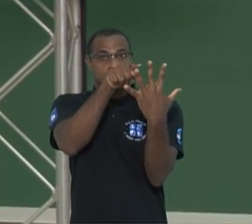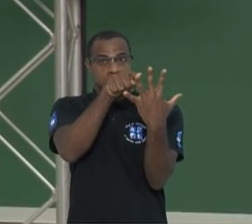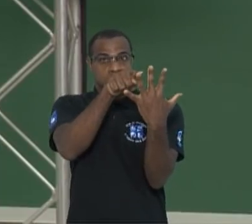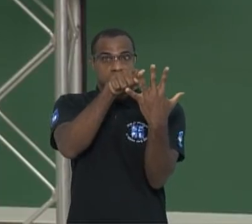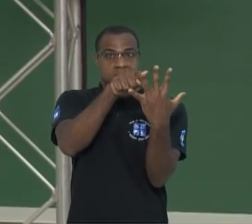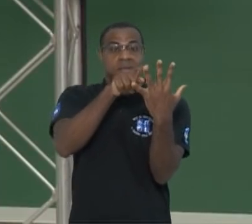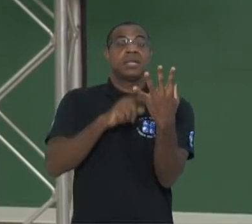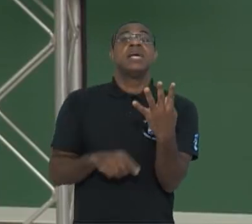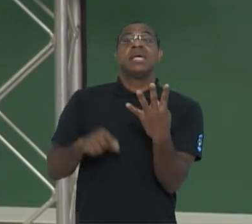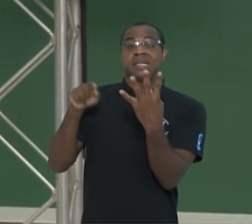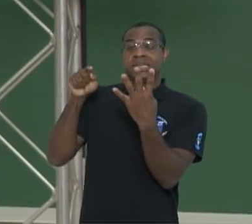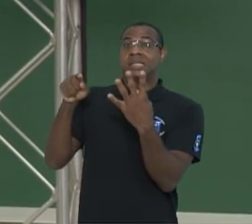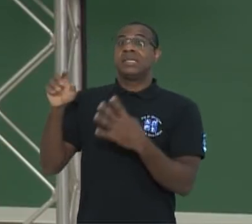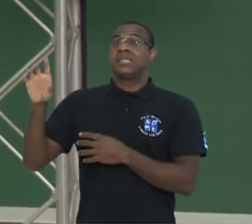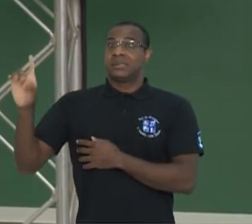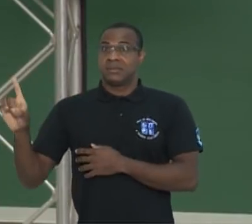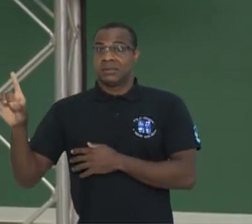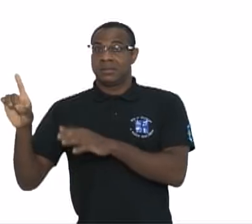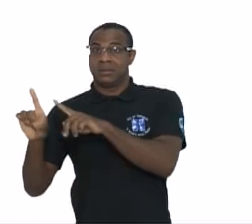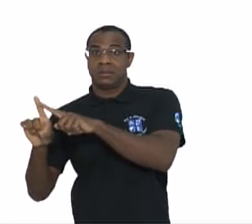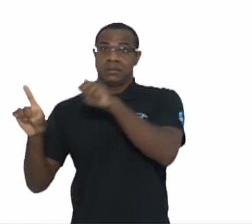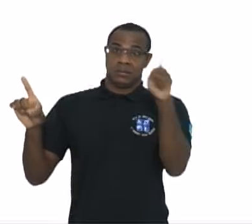por 1.000, tá bom? Vamos lá?